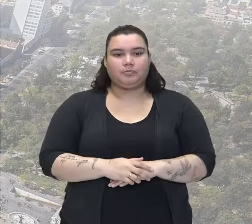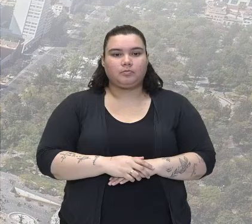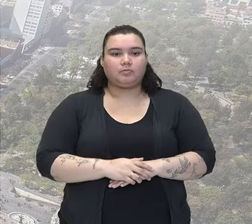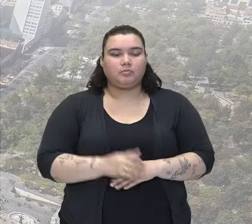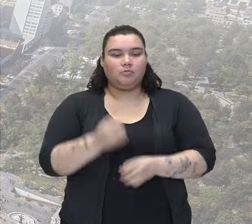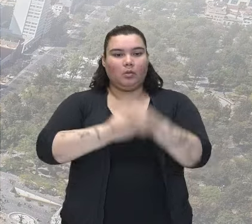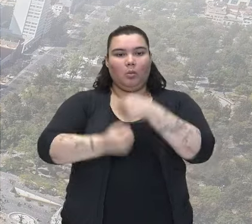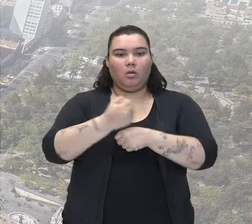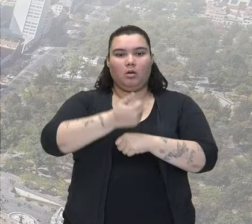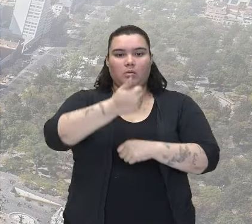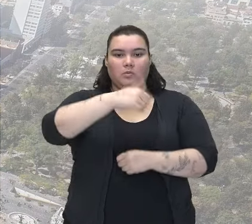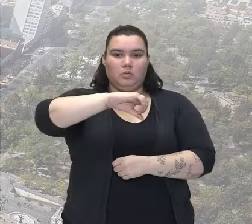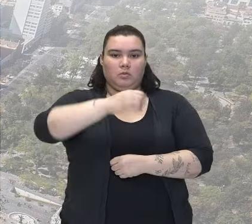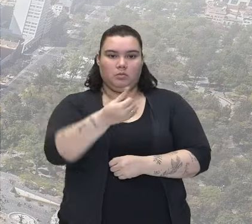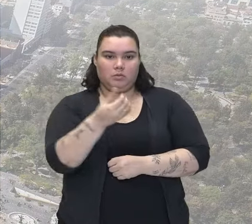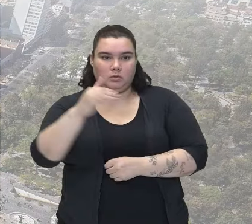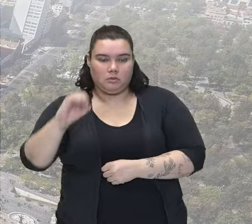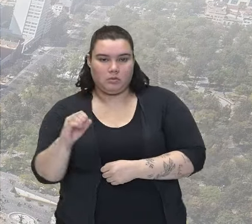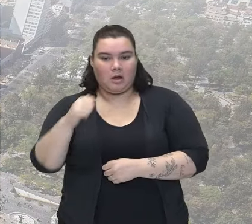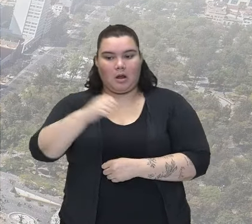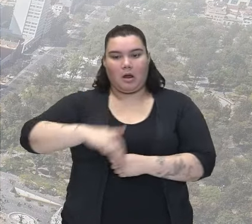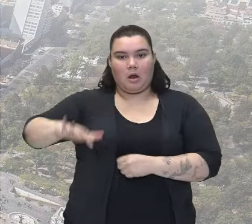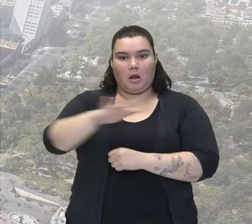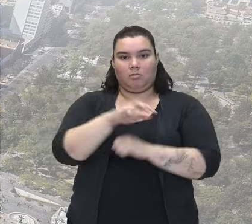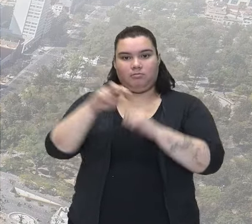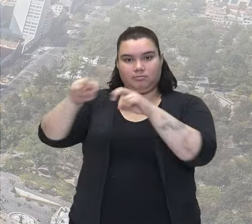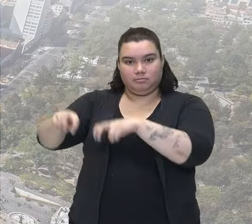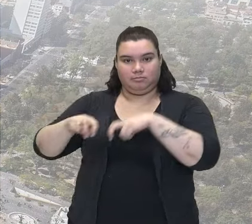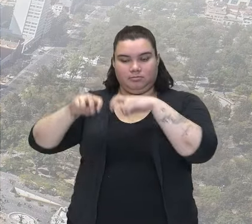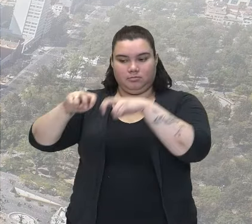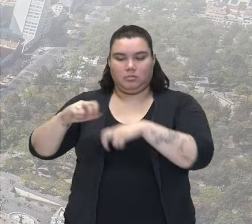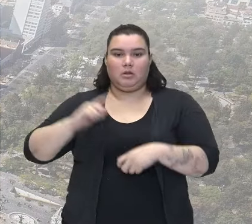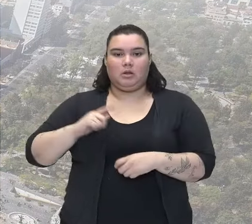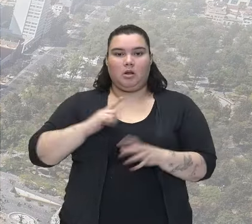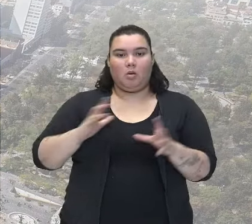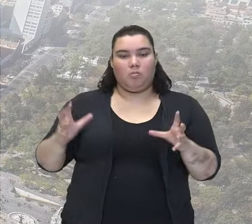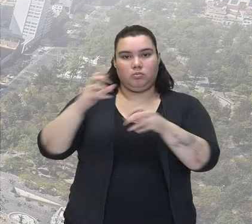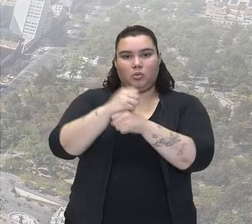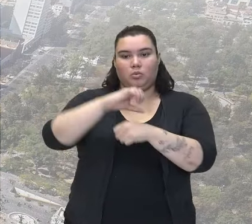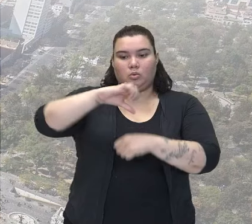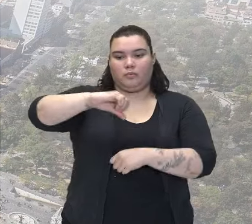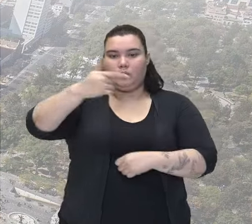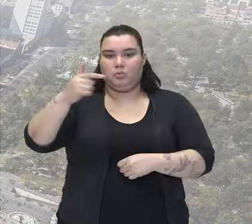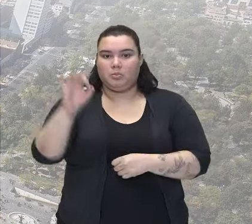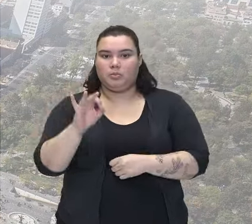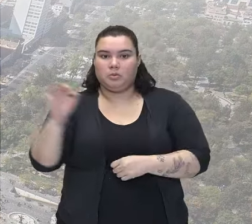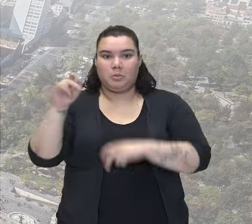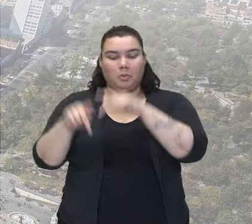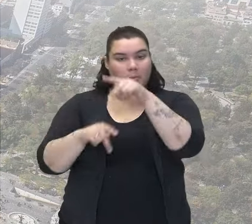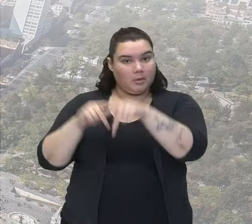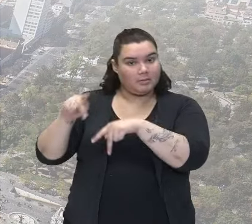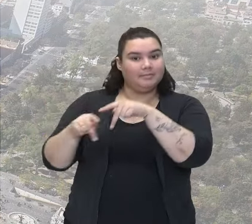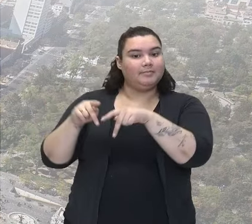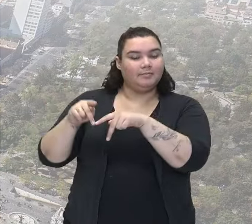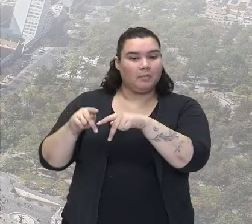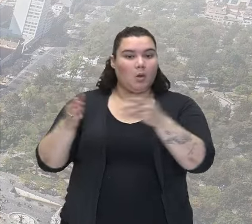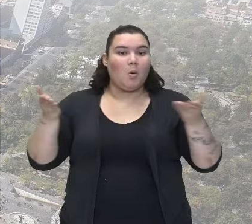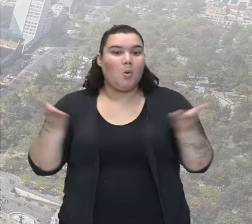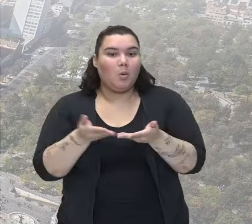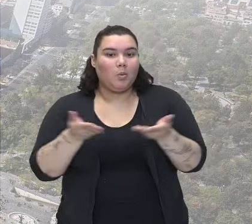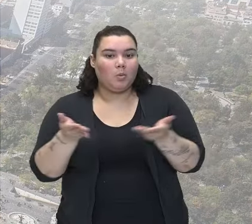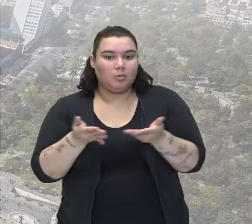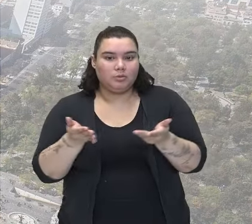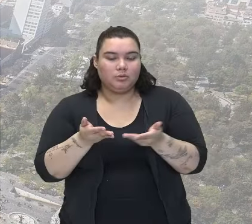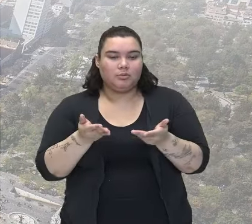de 1960 tinha o quê? A zona rural, que abrigava 92% da população, olha só. E atualmente, como é que